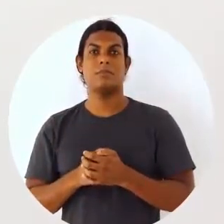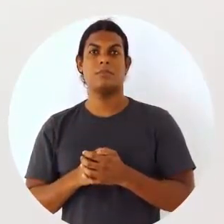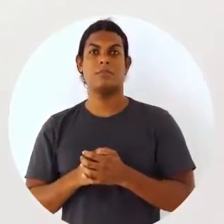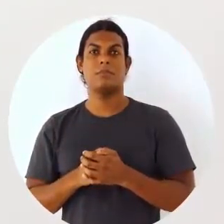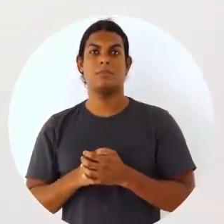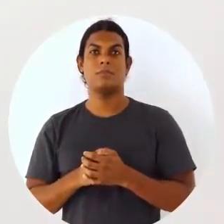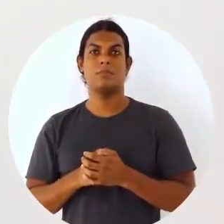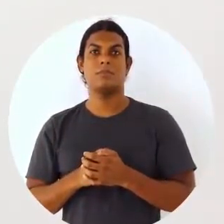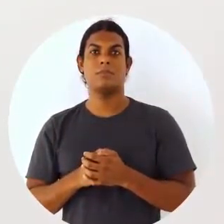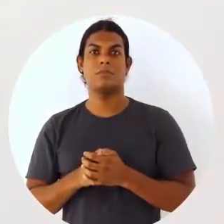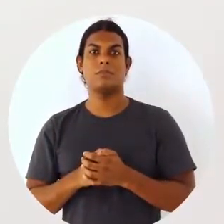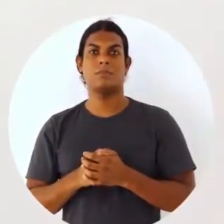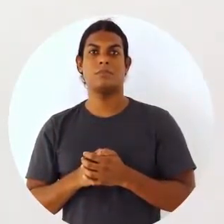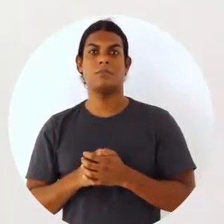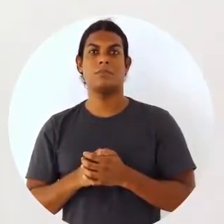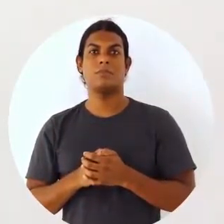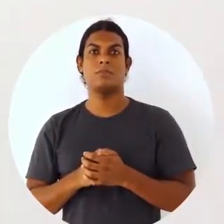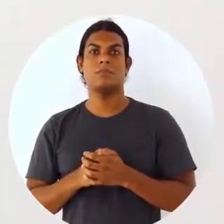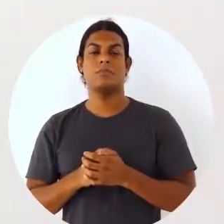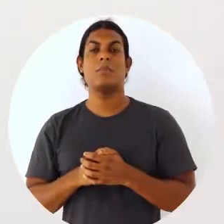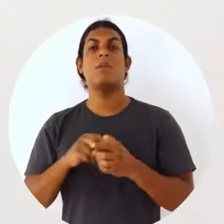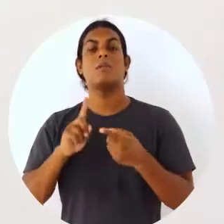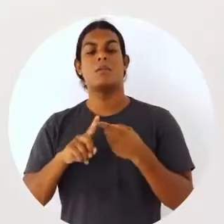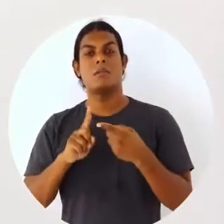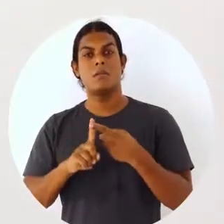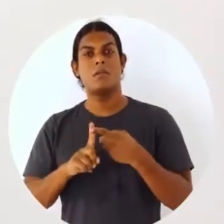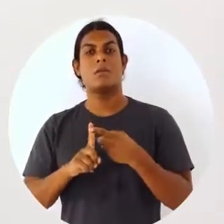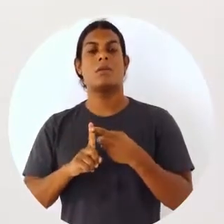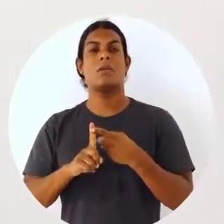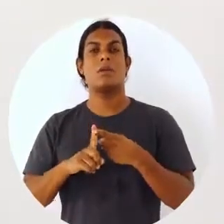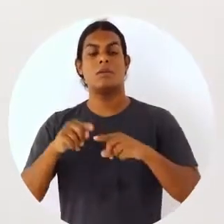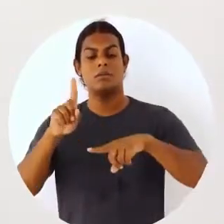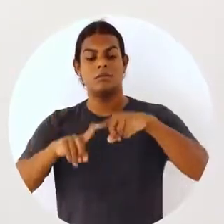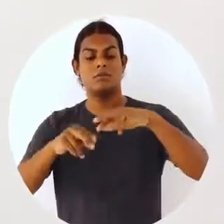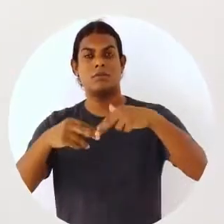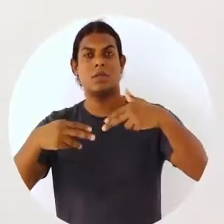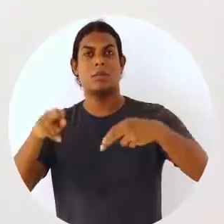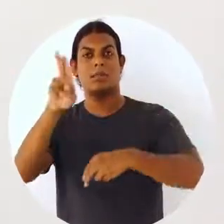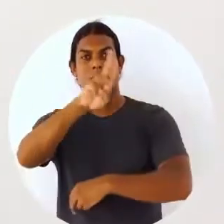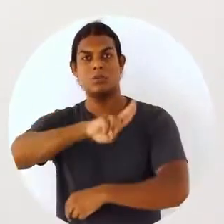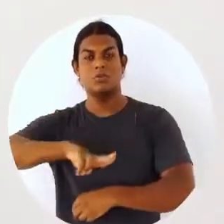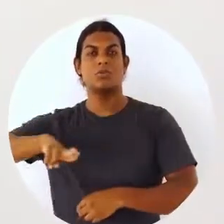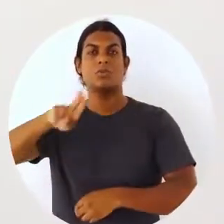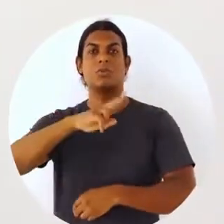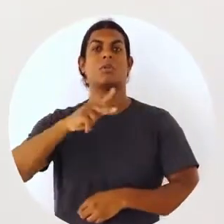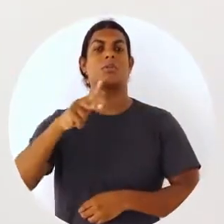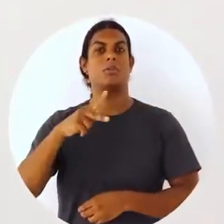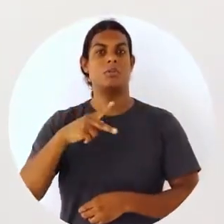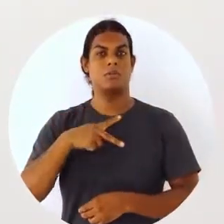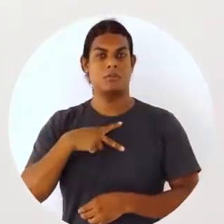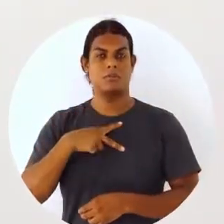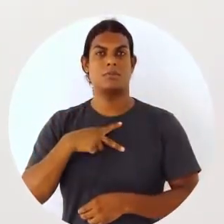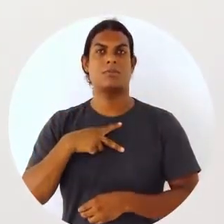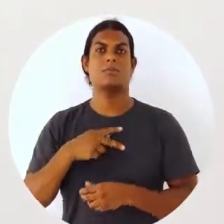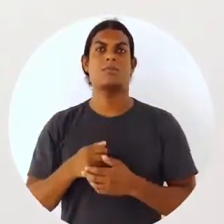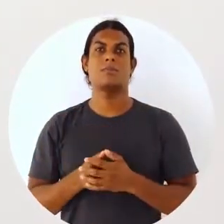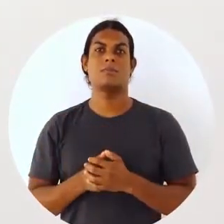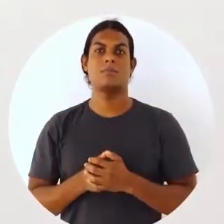era proprietário das ferramentas utilizadas no trabalho e proprietários também daquela matéria-prima que